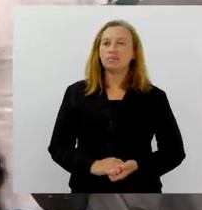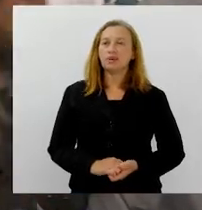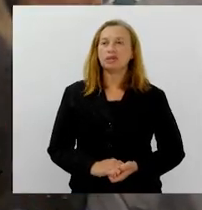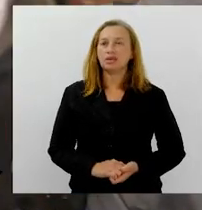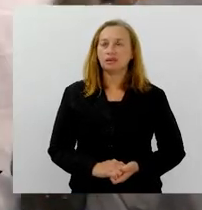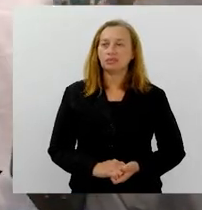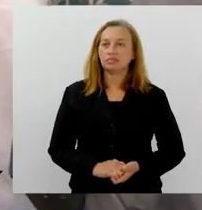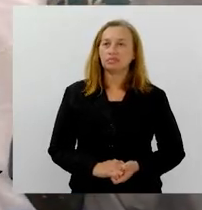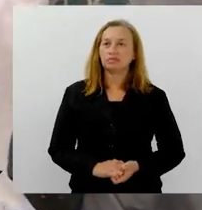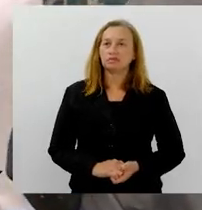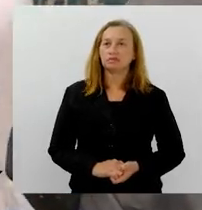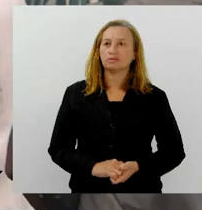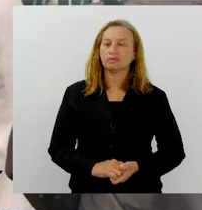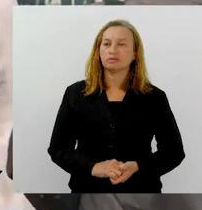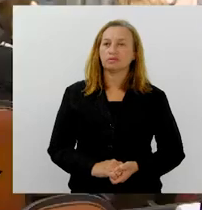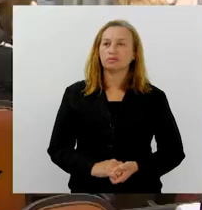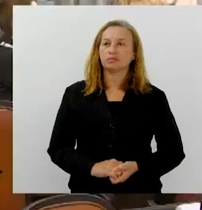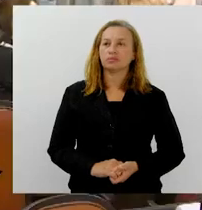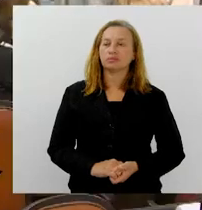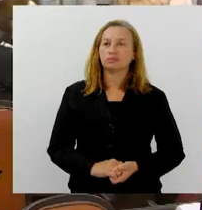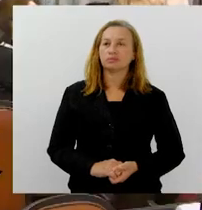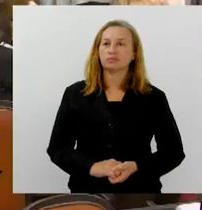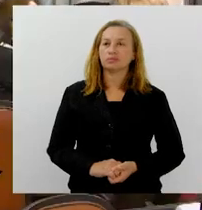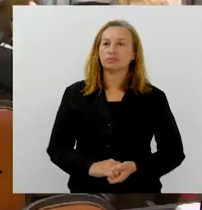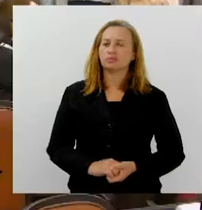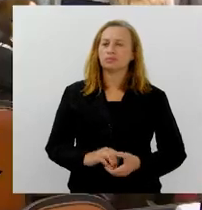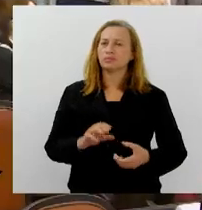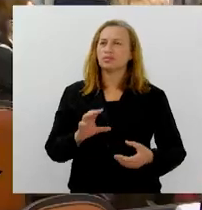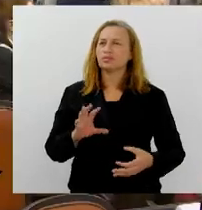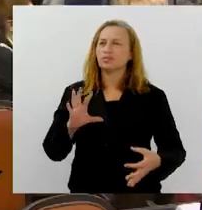Próximo agraciado, Conexão Amuig.